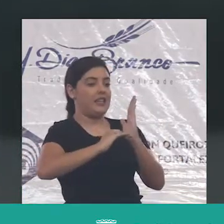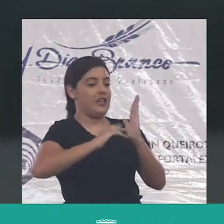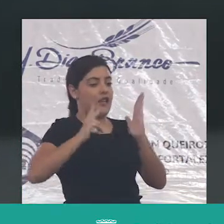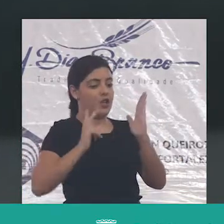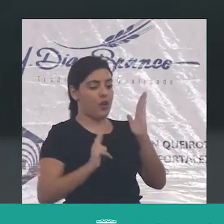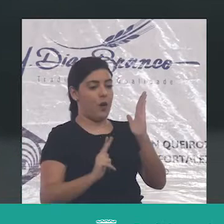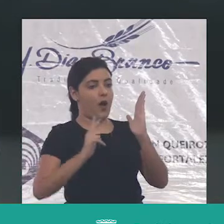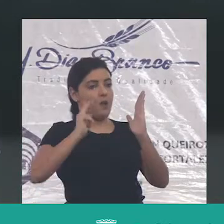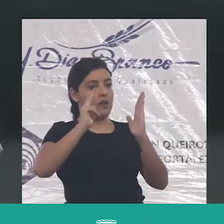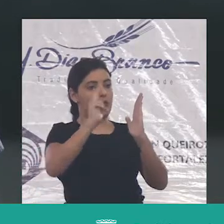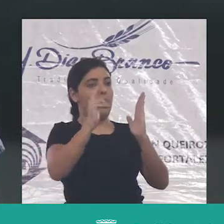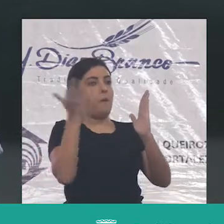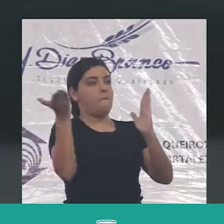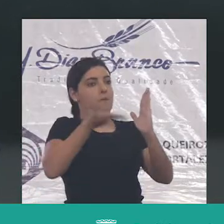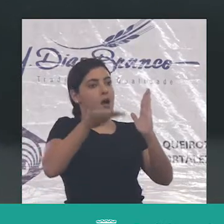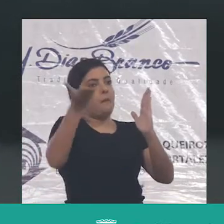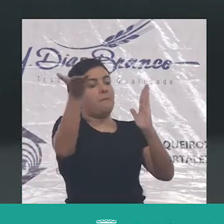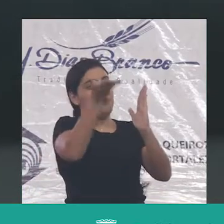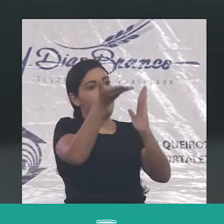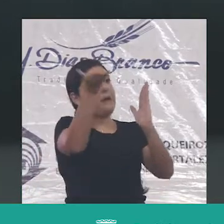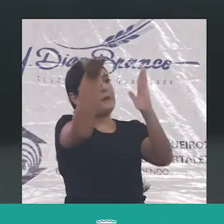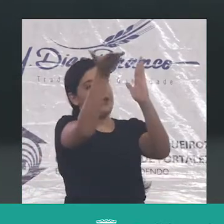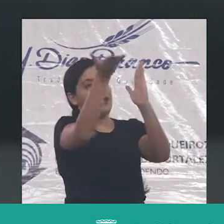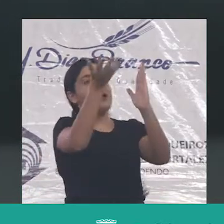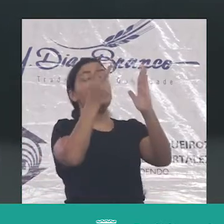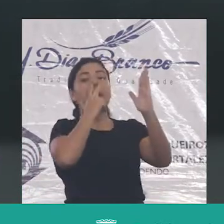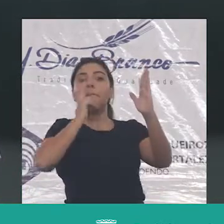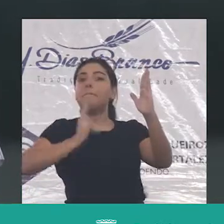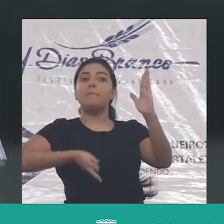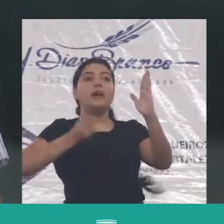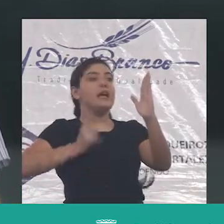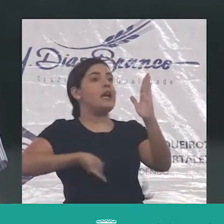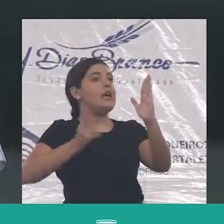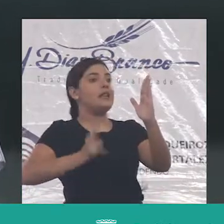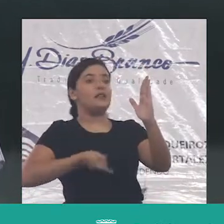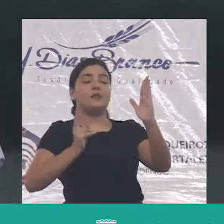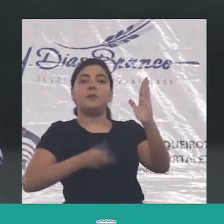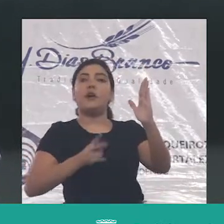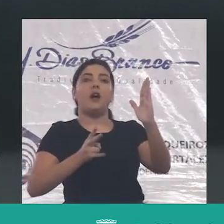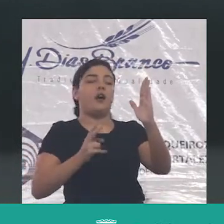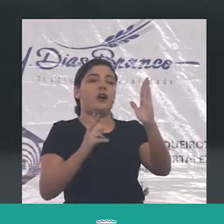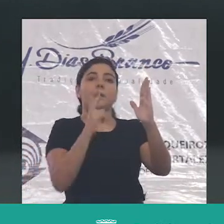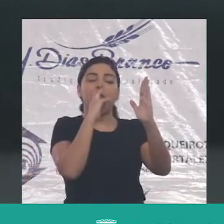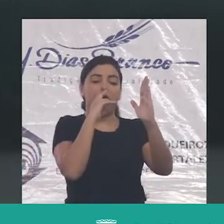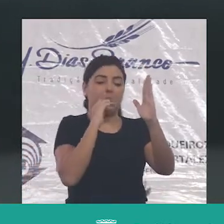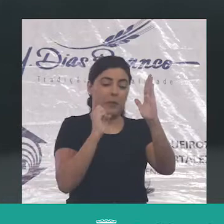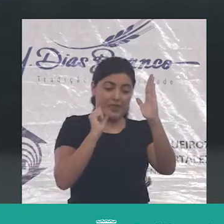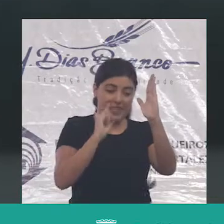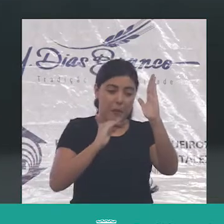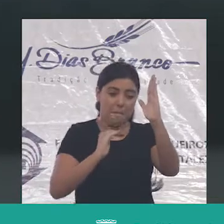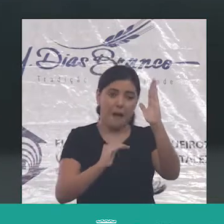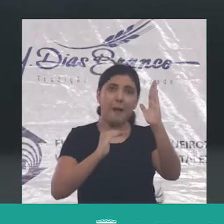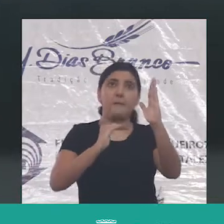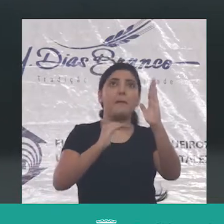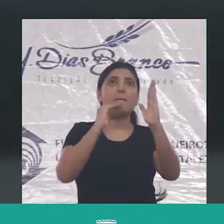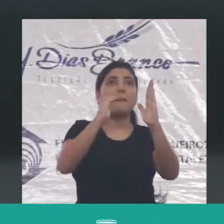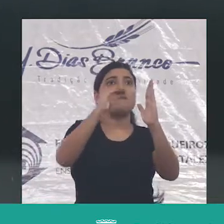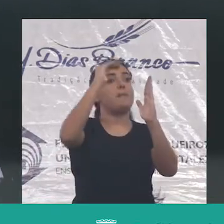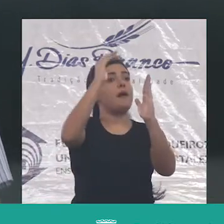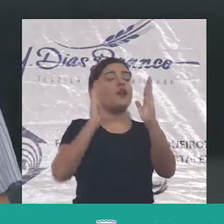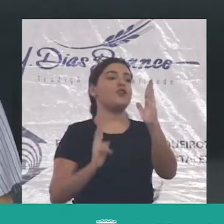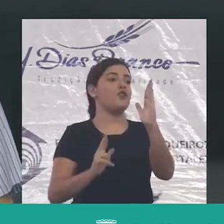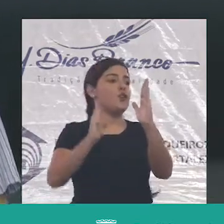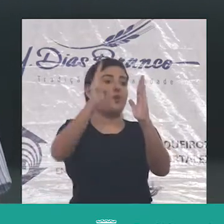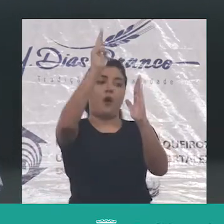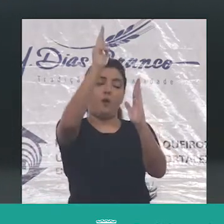do prisma, tá ok? Eu vou ter a mesma figura o tempo todo, ao longo de toda a extensão do prisma. À medida que eu vou